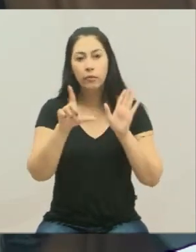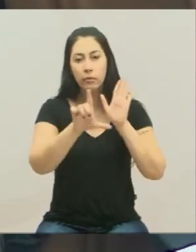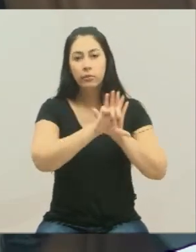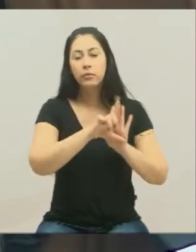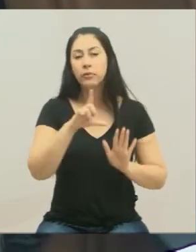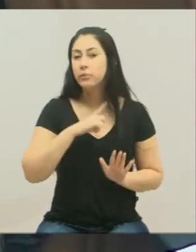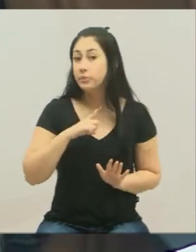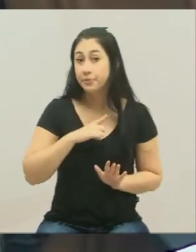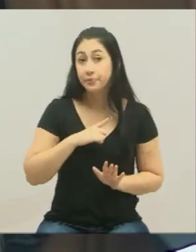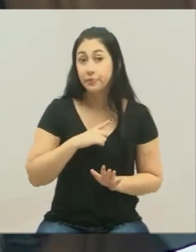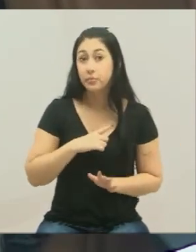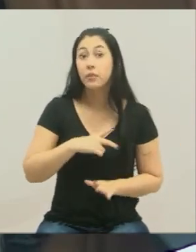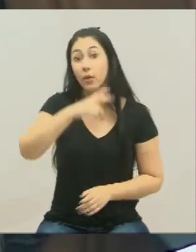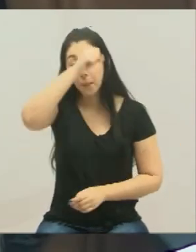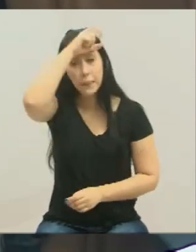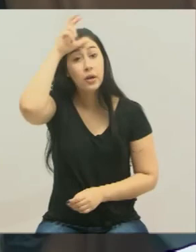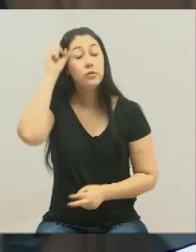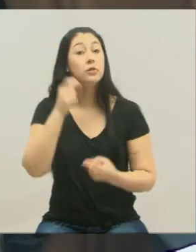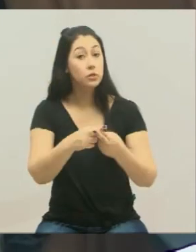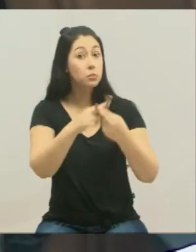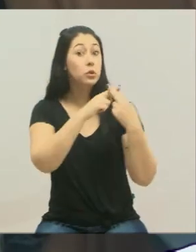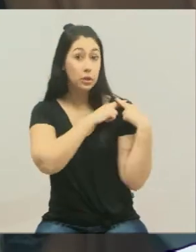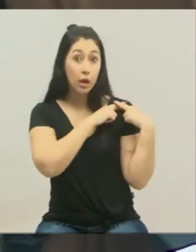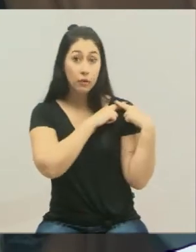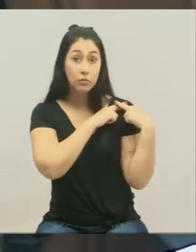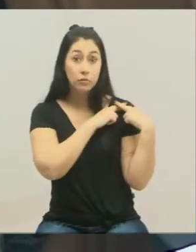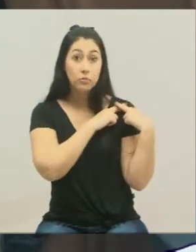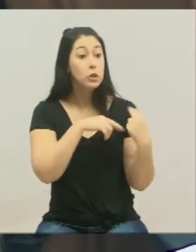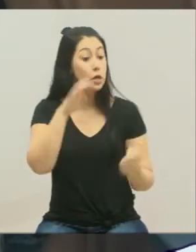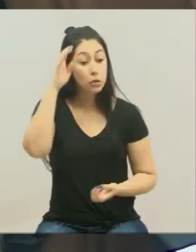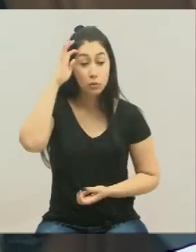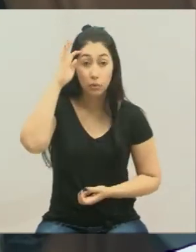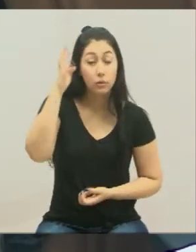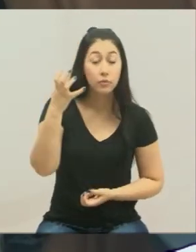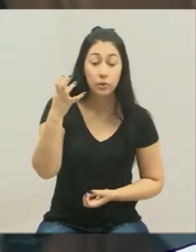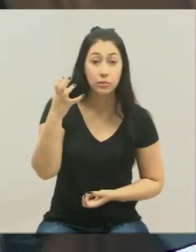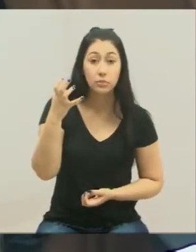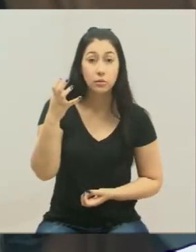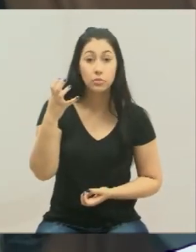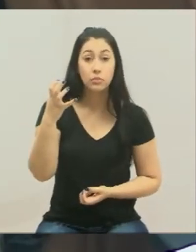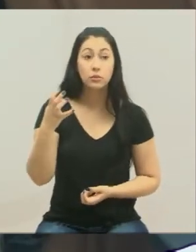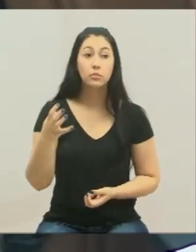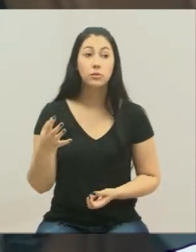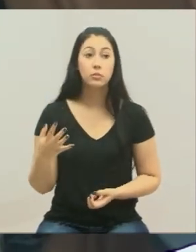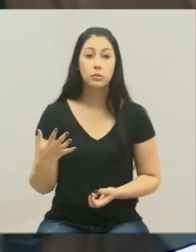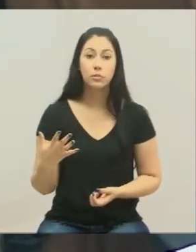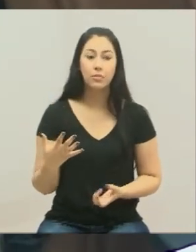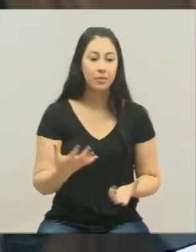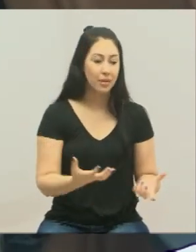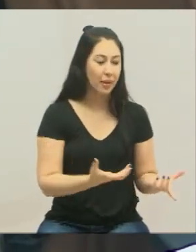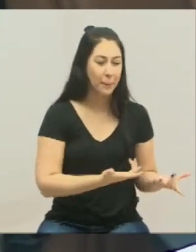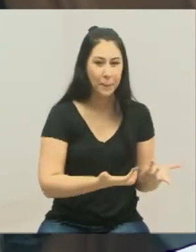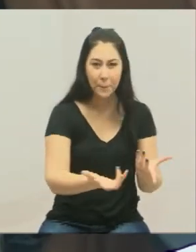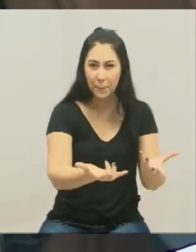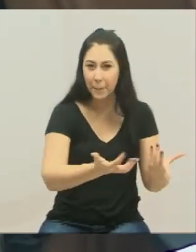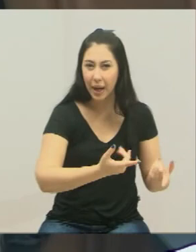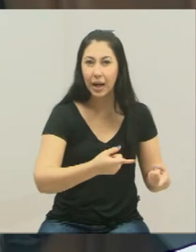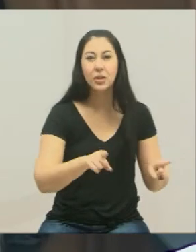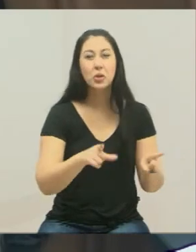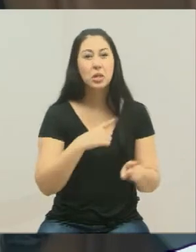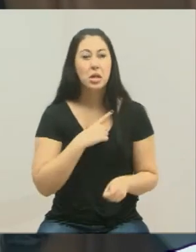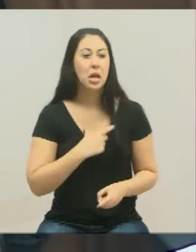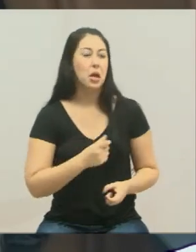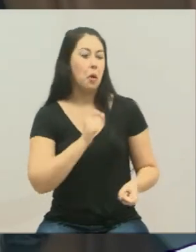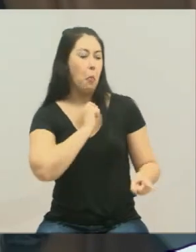prefeito. Então, ele tem que ter a responsabilidade de fazer ações para cuidar disso. Não dá, é mato, é queimada e pernilongo. A